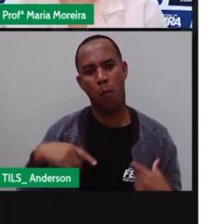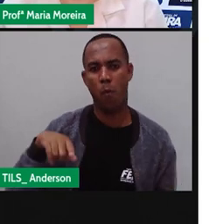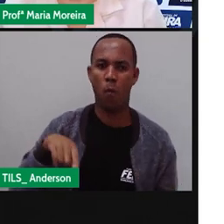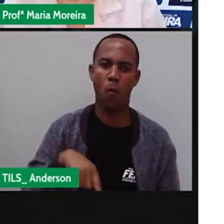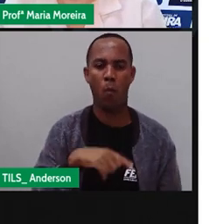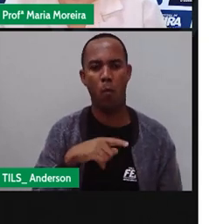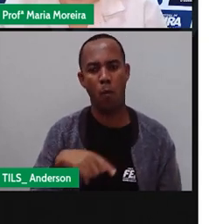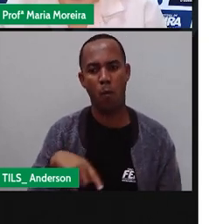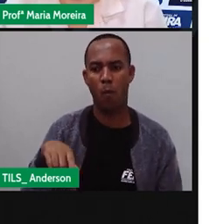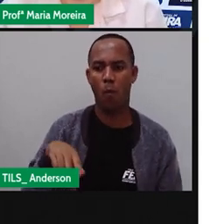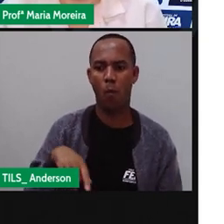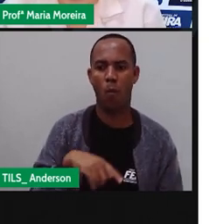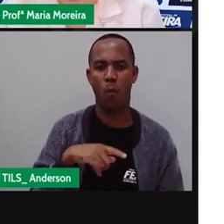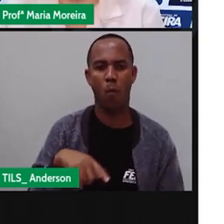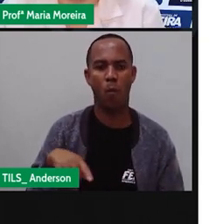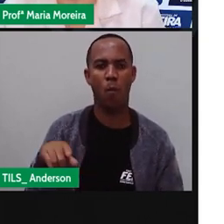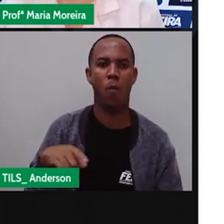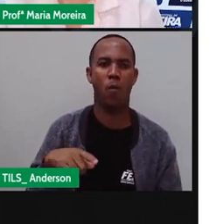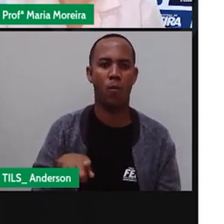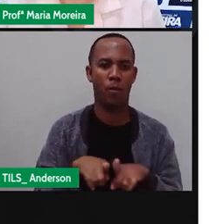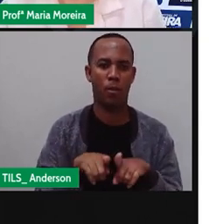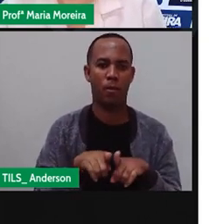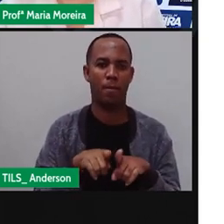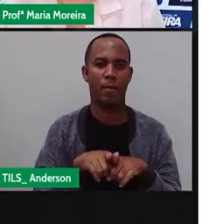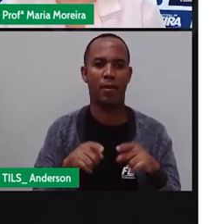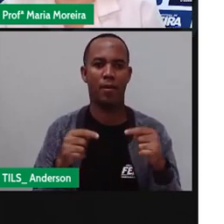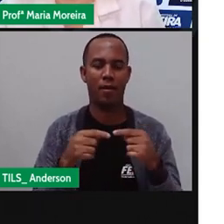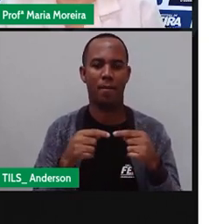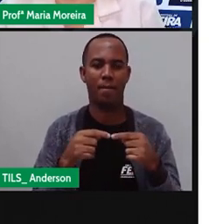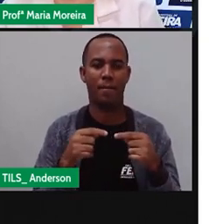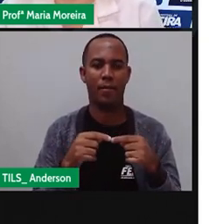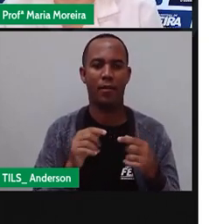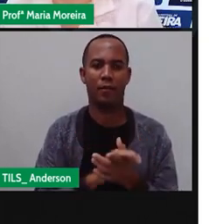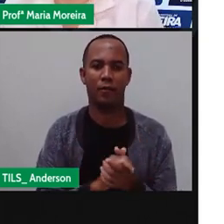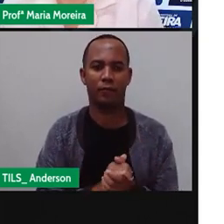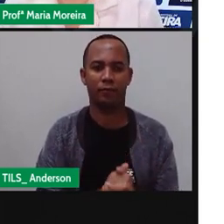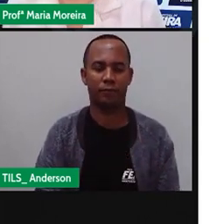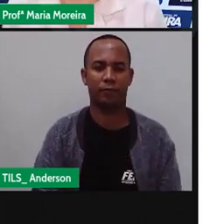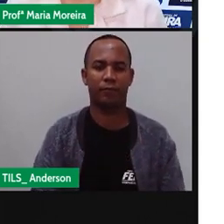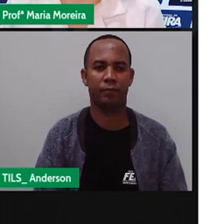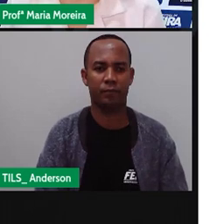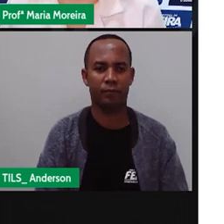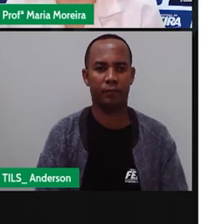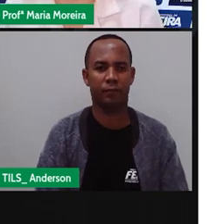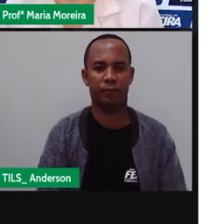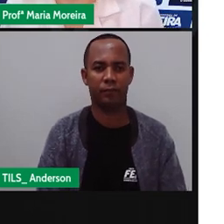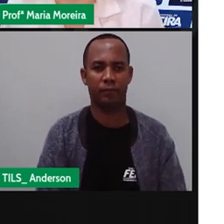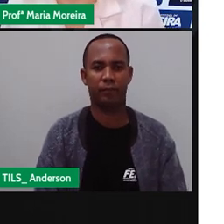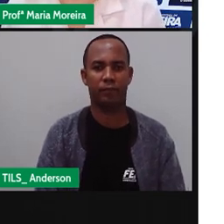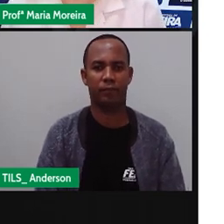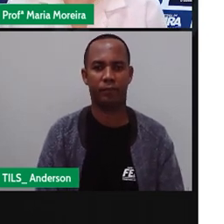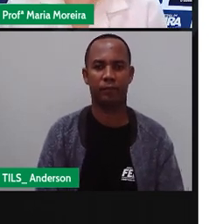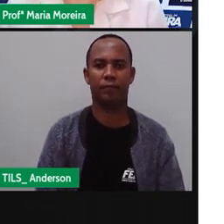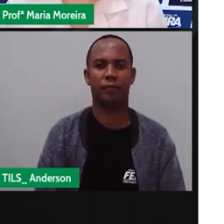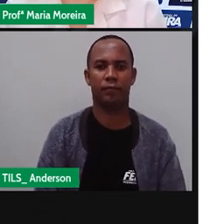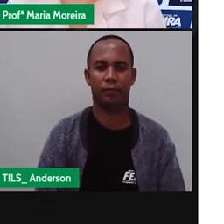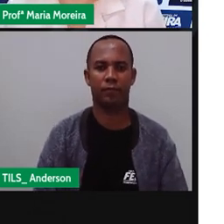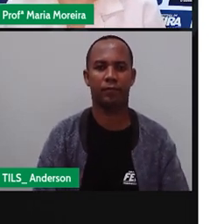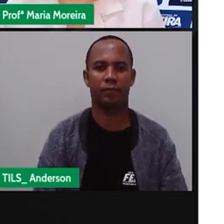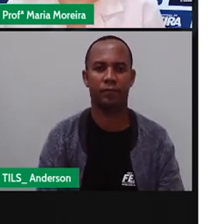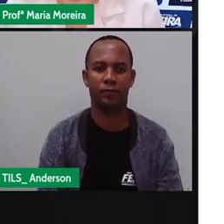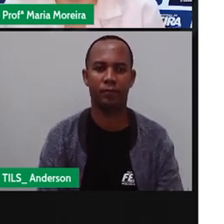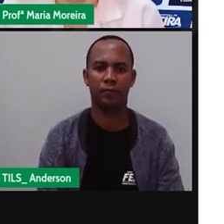Ó, fá, lá, a, ré, pé, é. Menina, pequenina, bailarina.